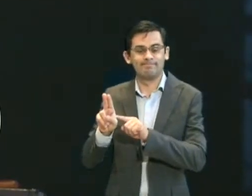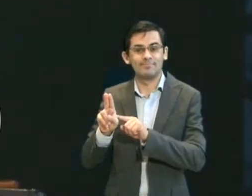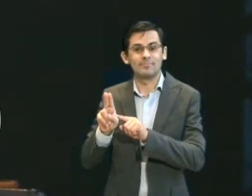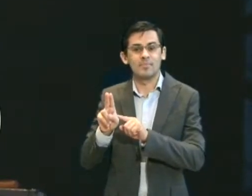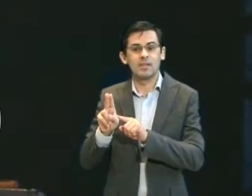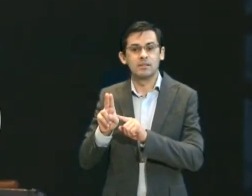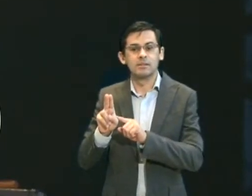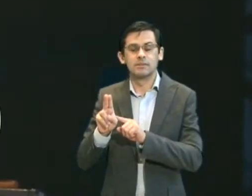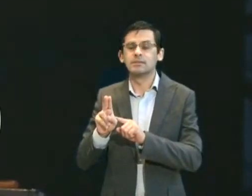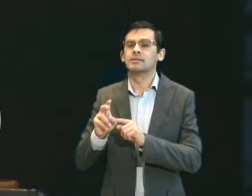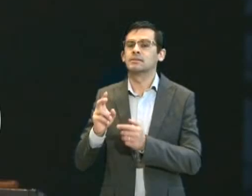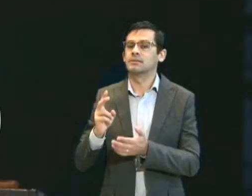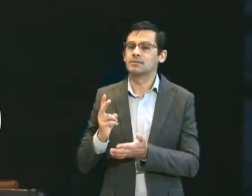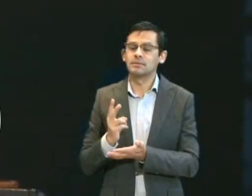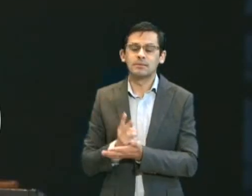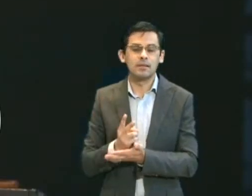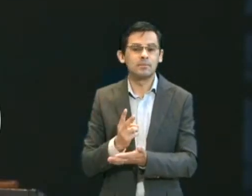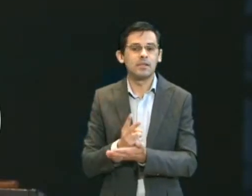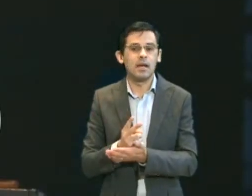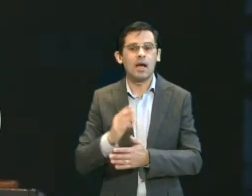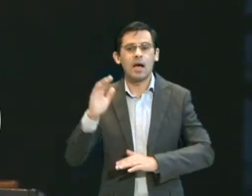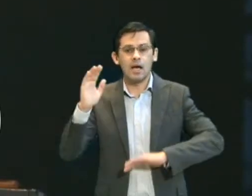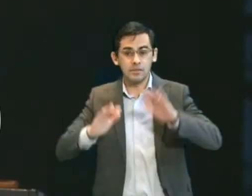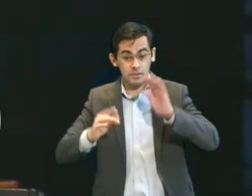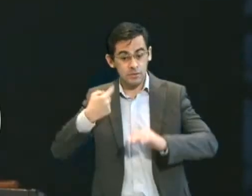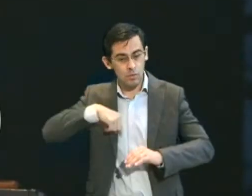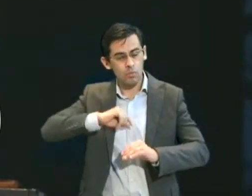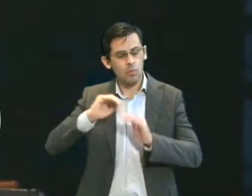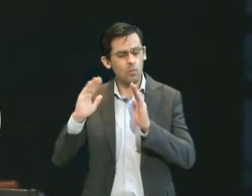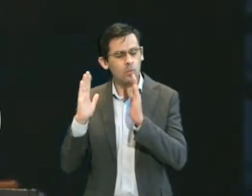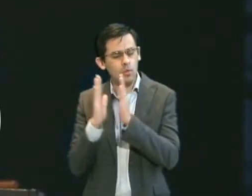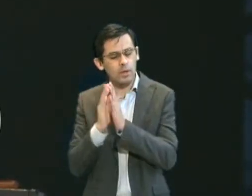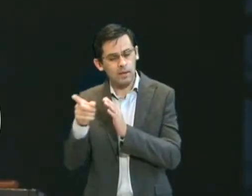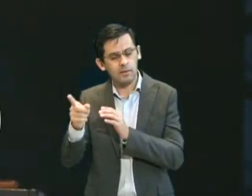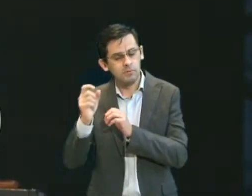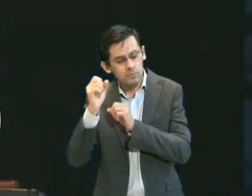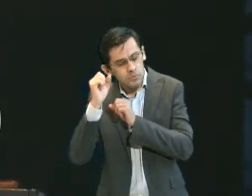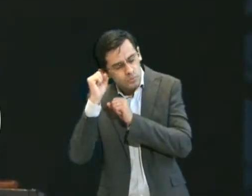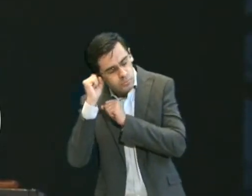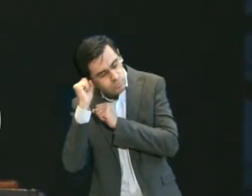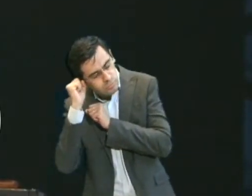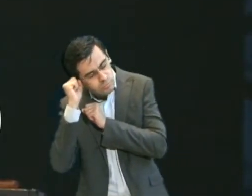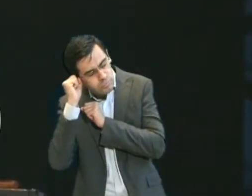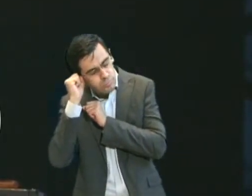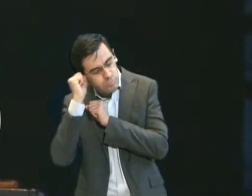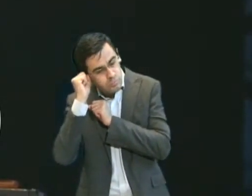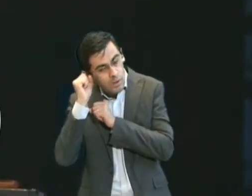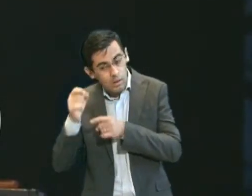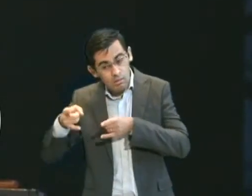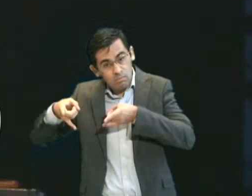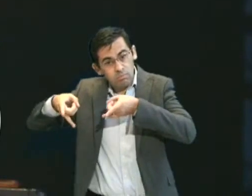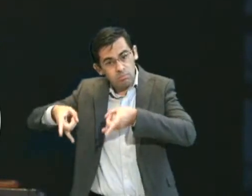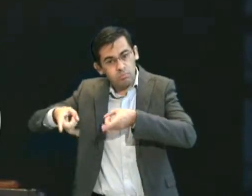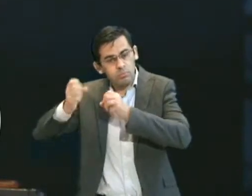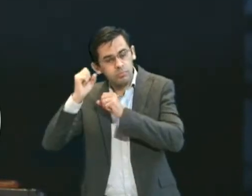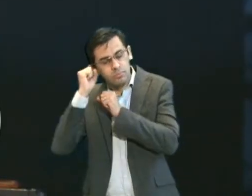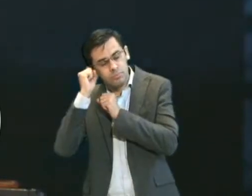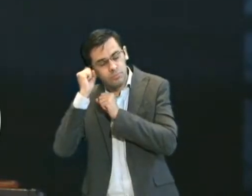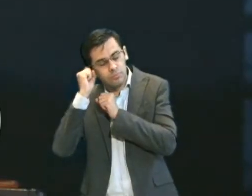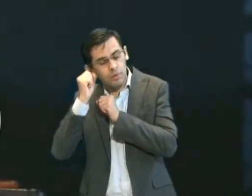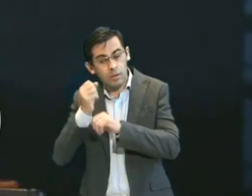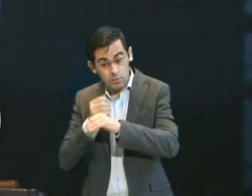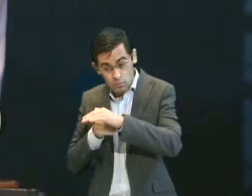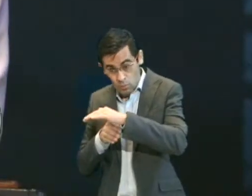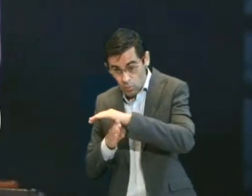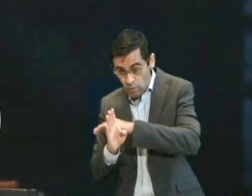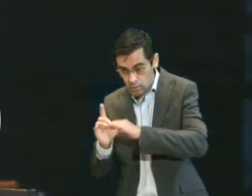E muitas vezes, quando eu vou orar pelo meu filho, às vezes ele está dormindo, só ali na caminha dele, eu entro